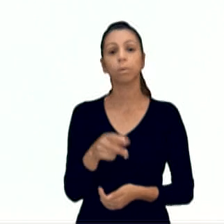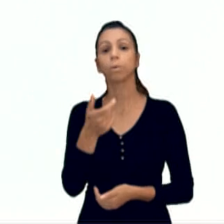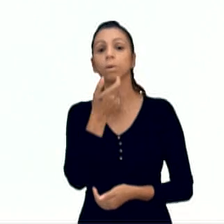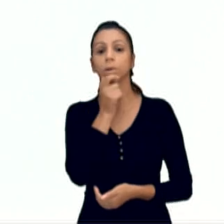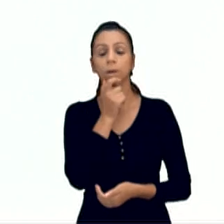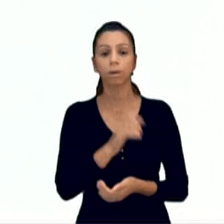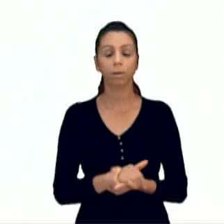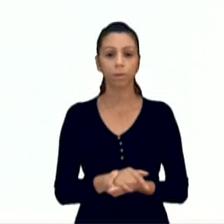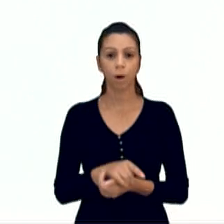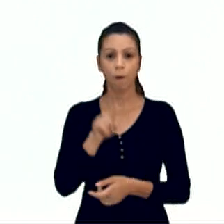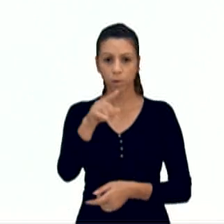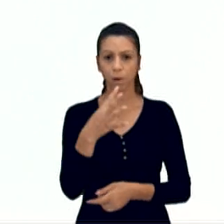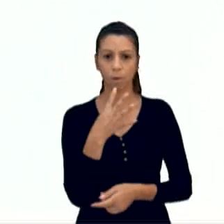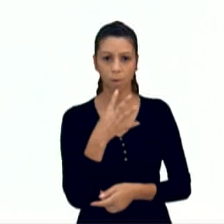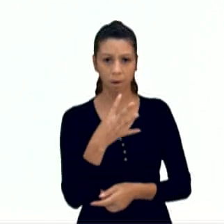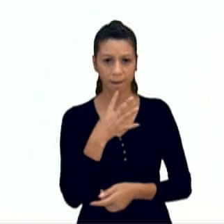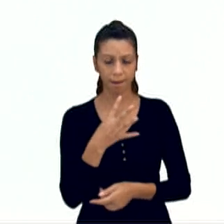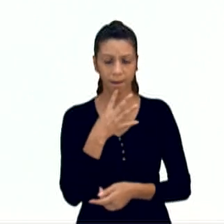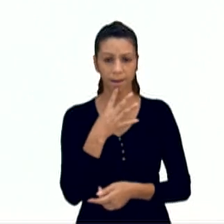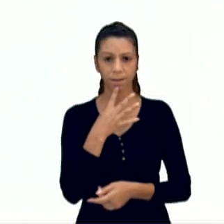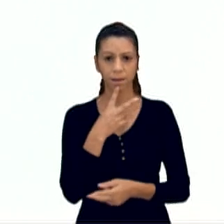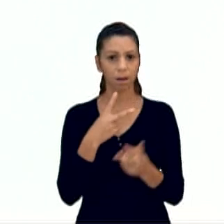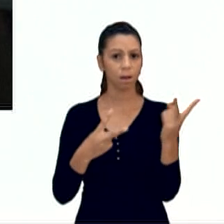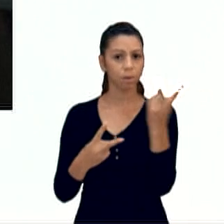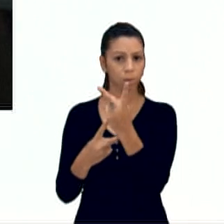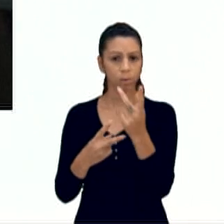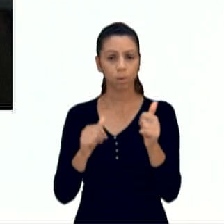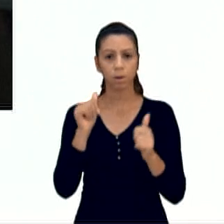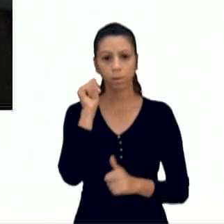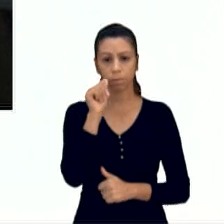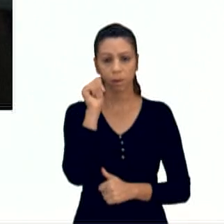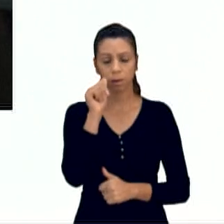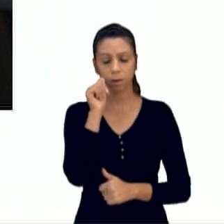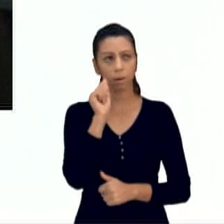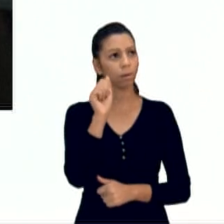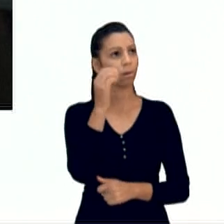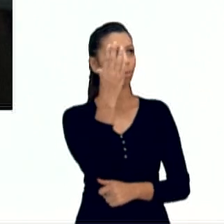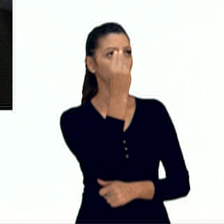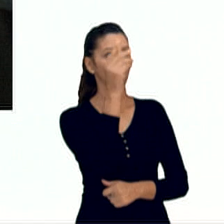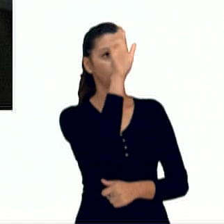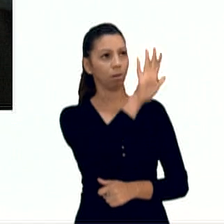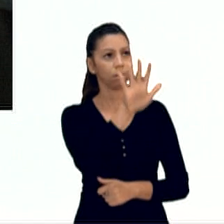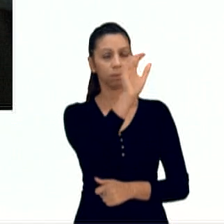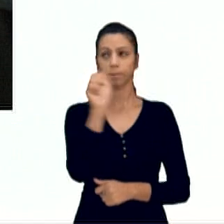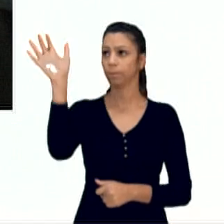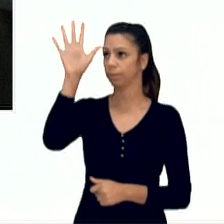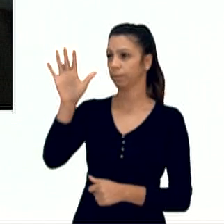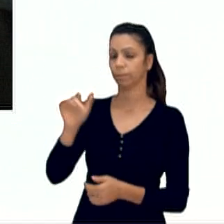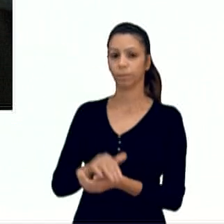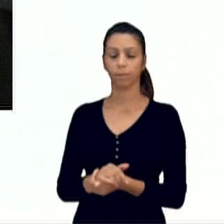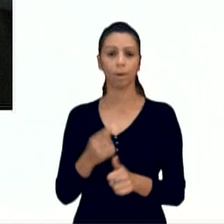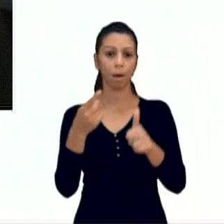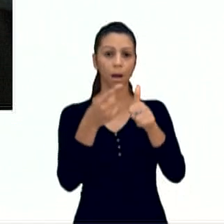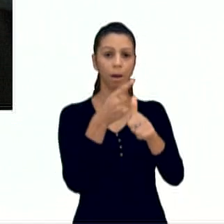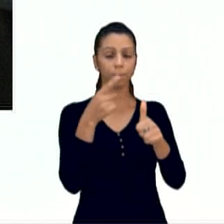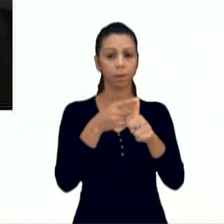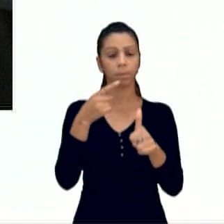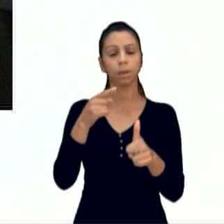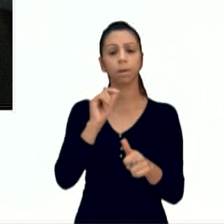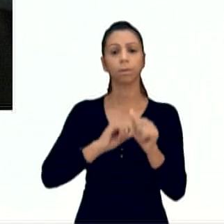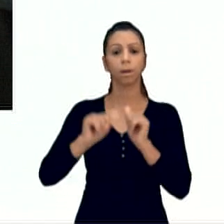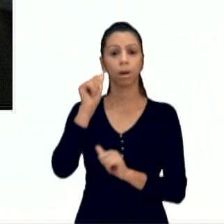as garotas da foto? Quem são elas? Vamos voltar lá um pouquinho para a gente ver. A primeira foto é da